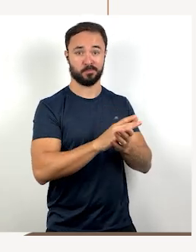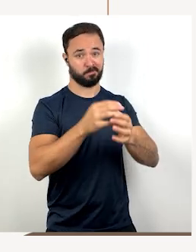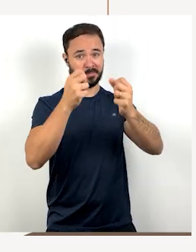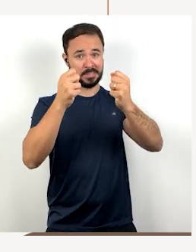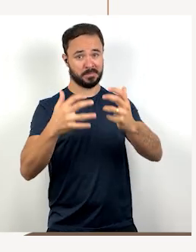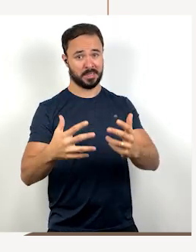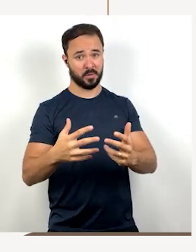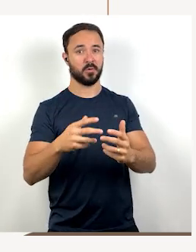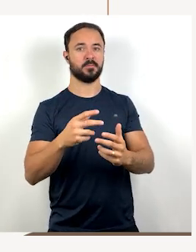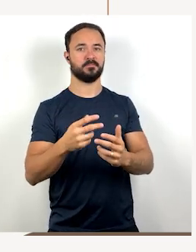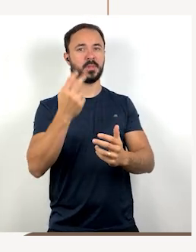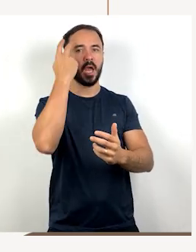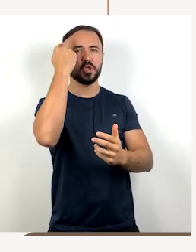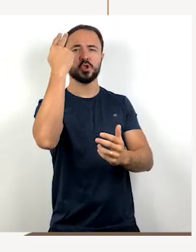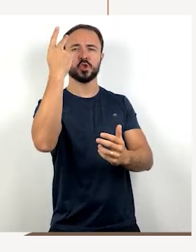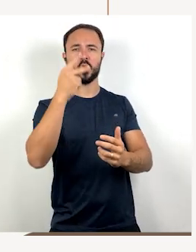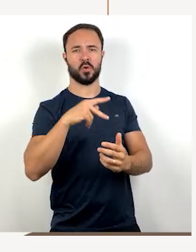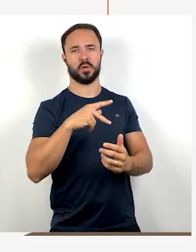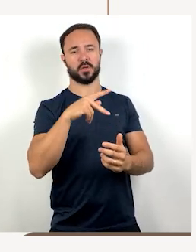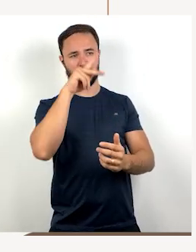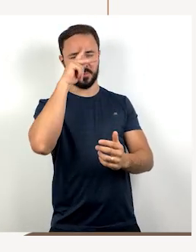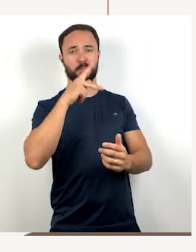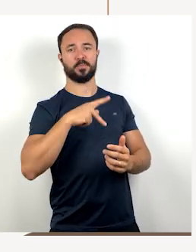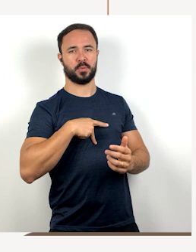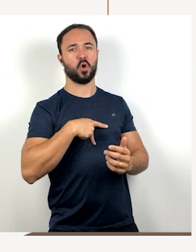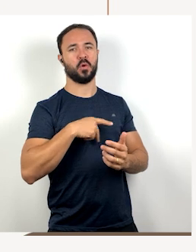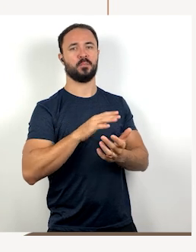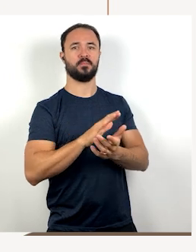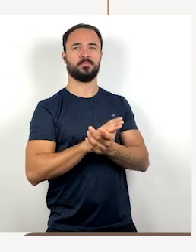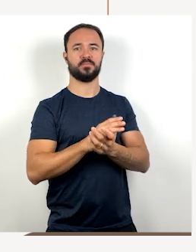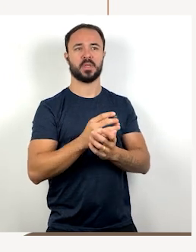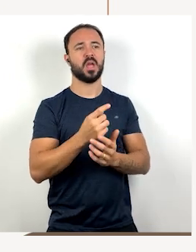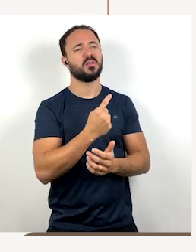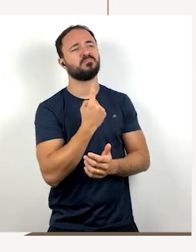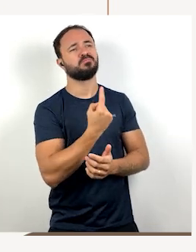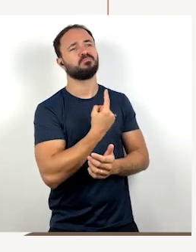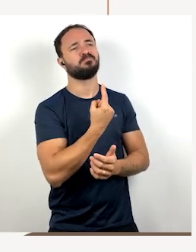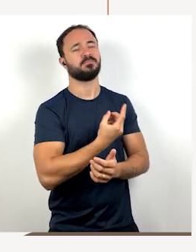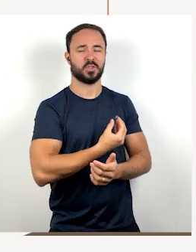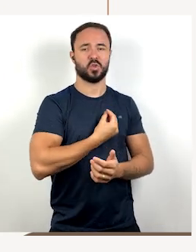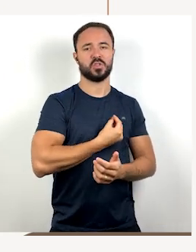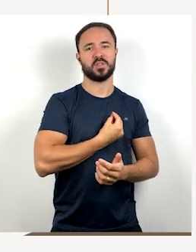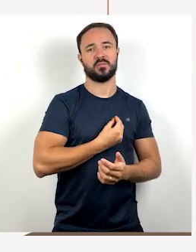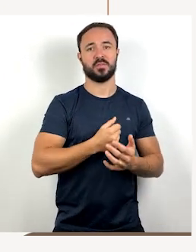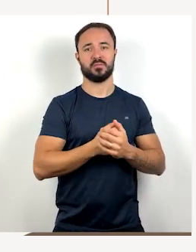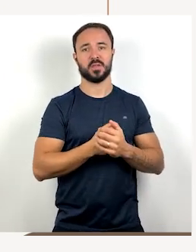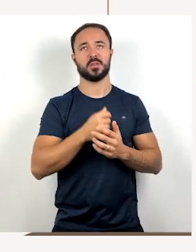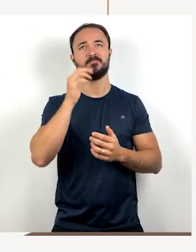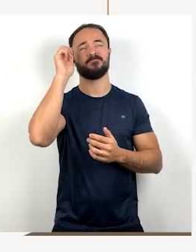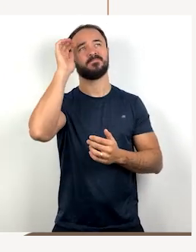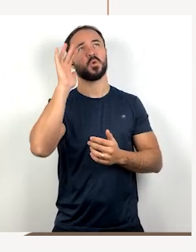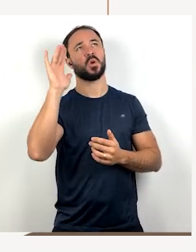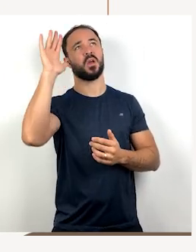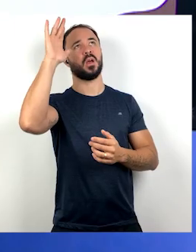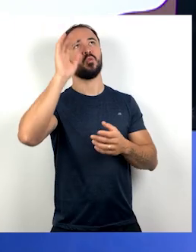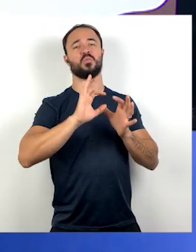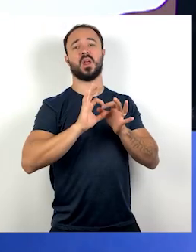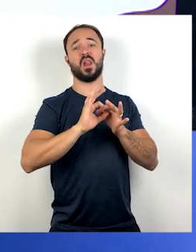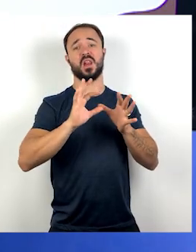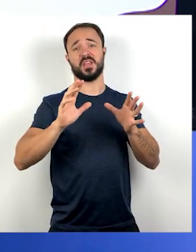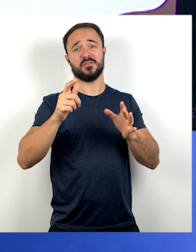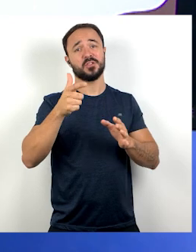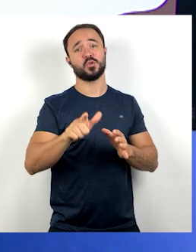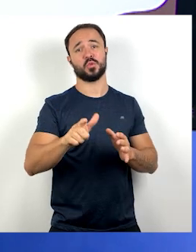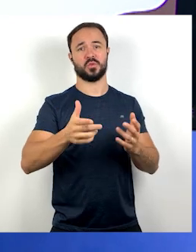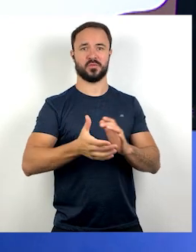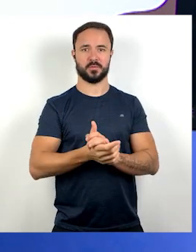própria história enquanto esteve privada do mundo exterior, sonhando em ter a sua liberdade de volta.